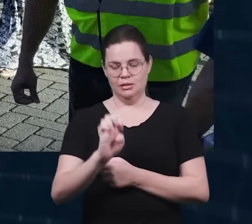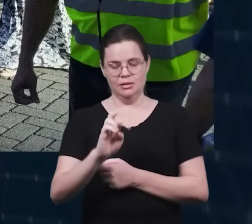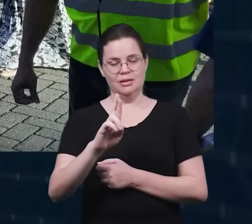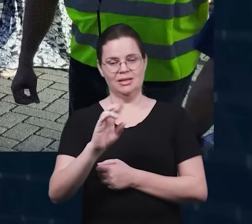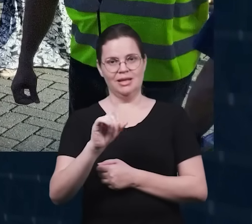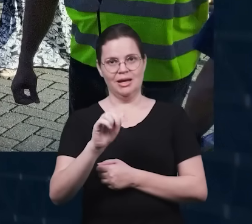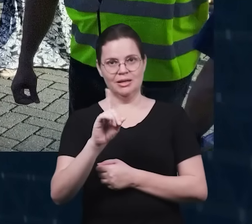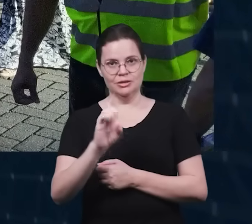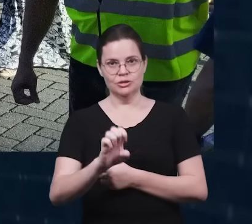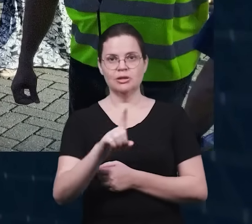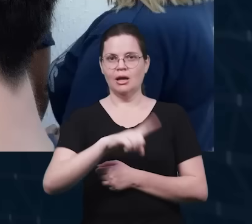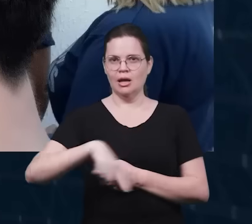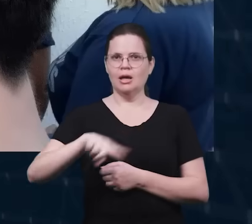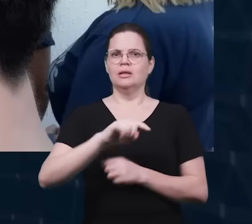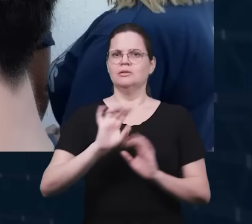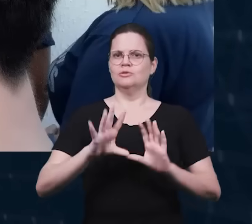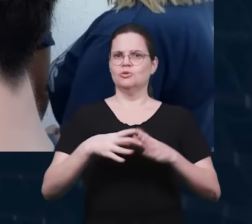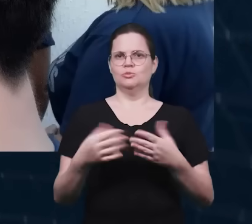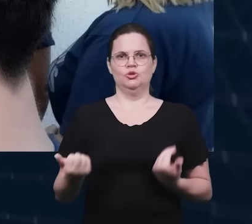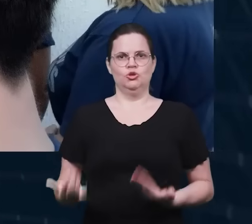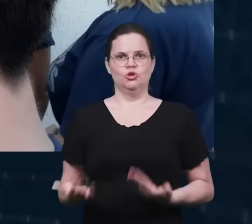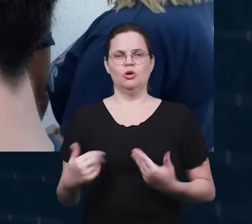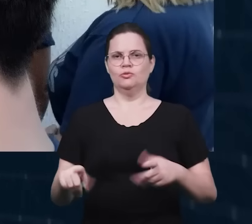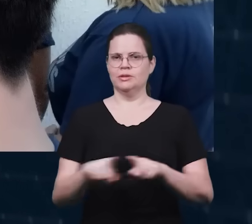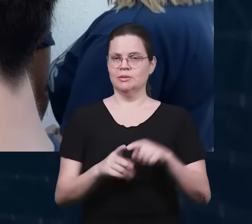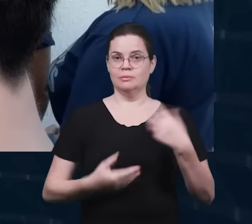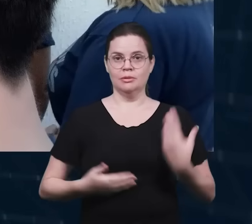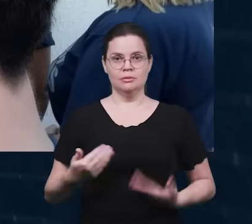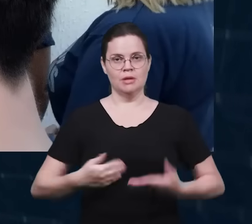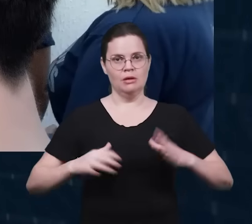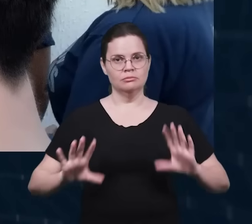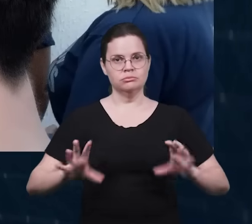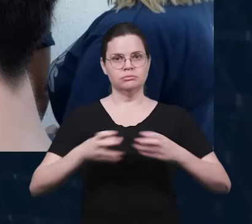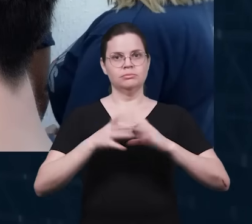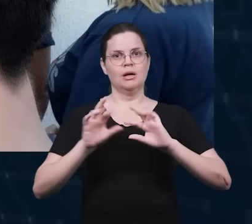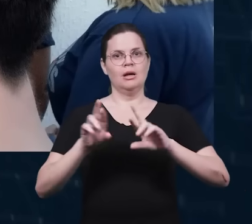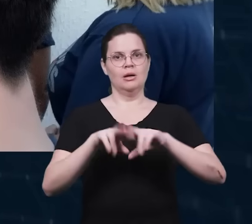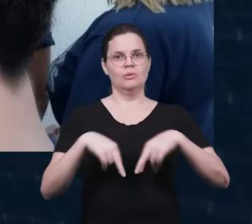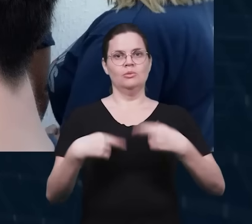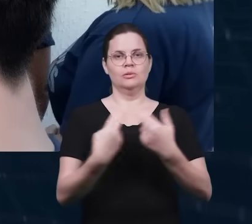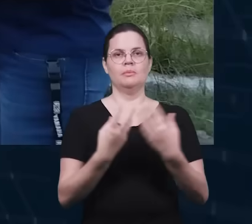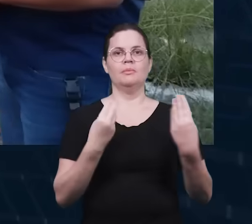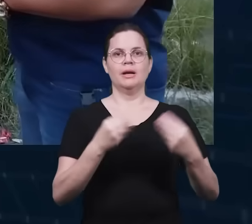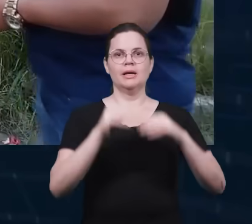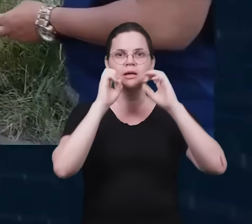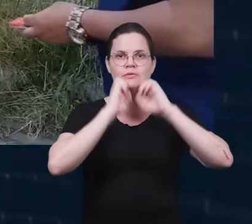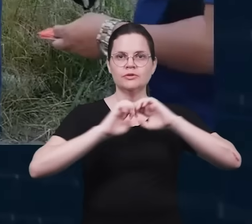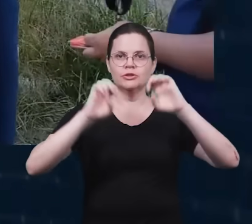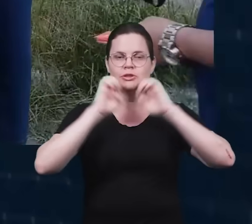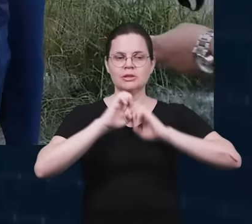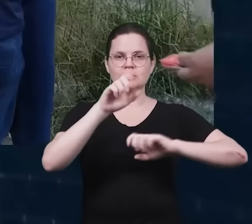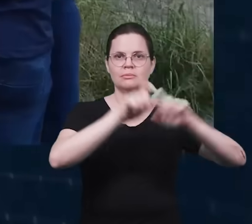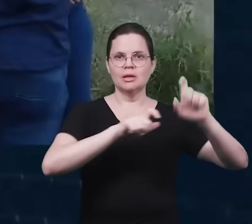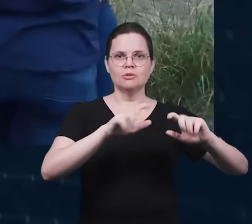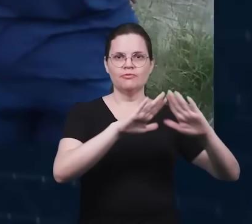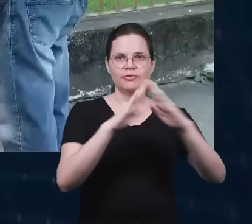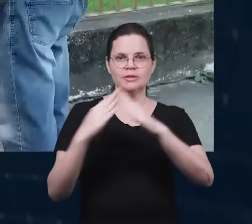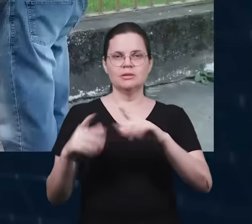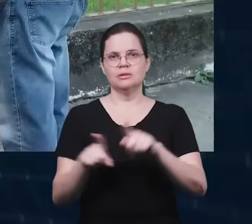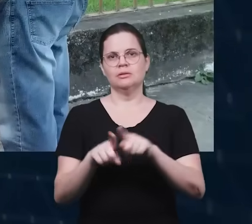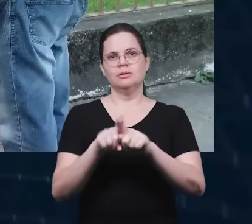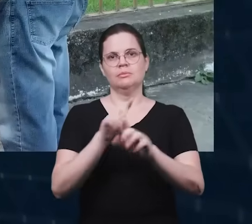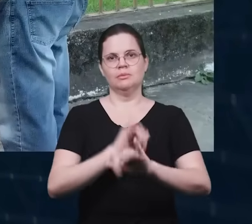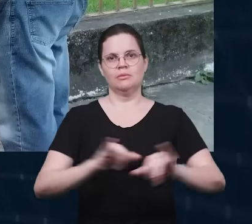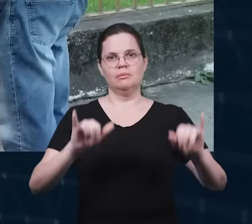total. Jovens e irmãos de todas as igrejas se reuniram para evangelizar os moradores, levando mensagens de fé